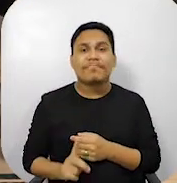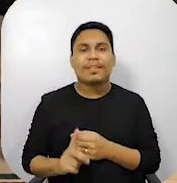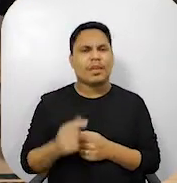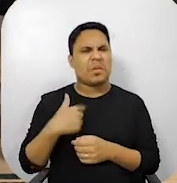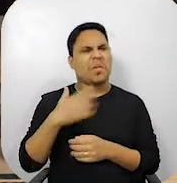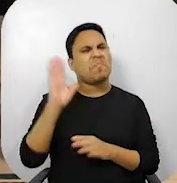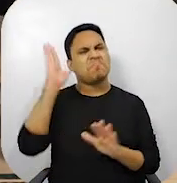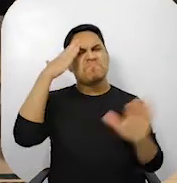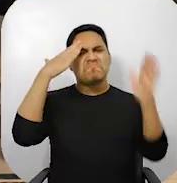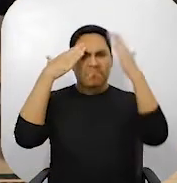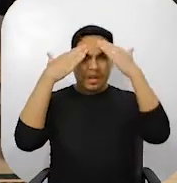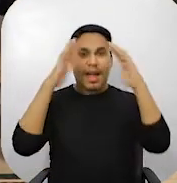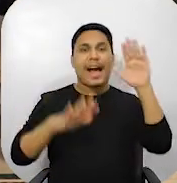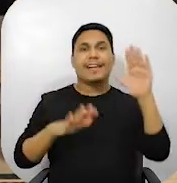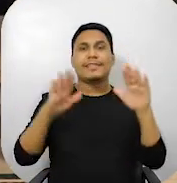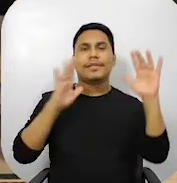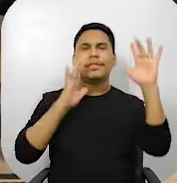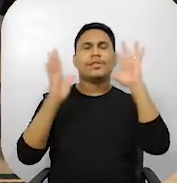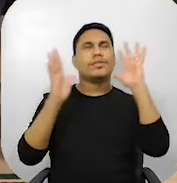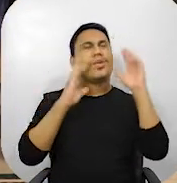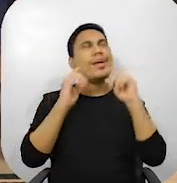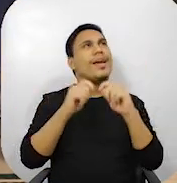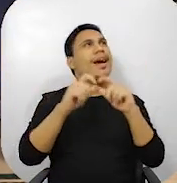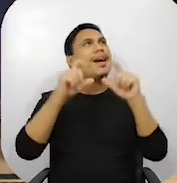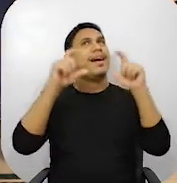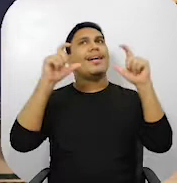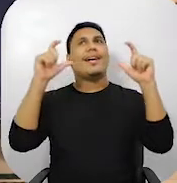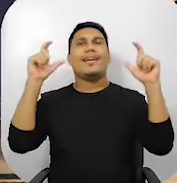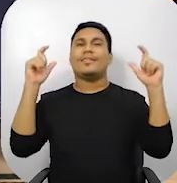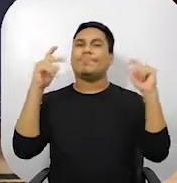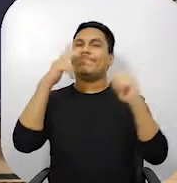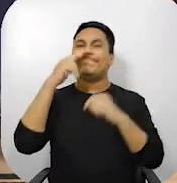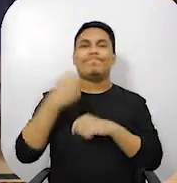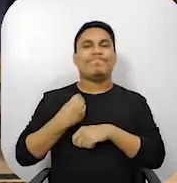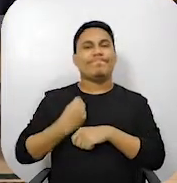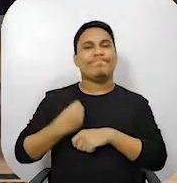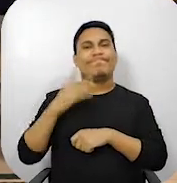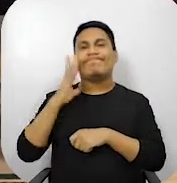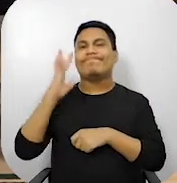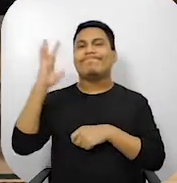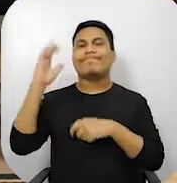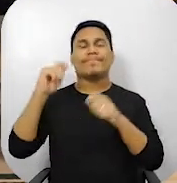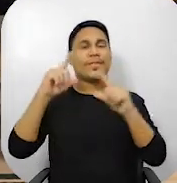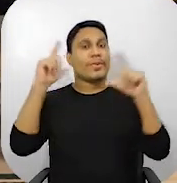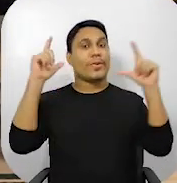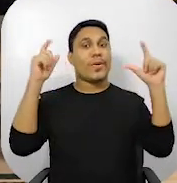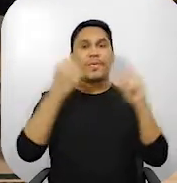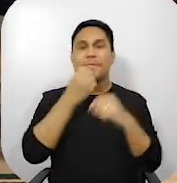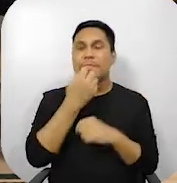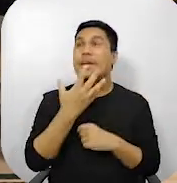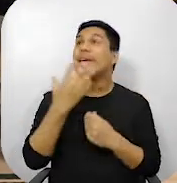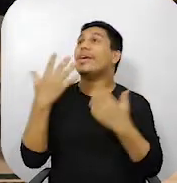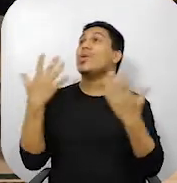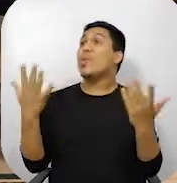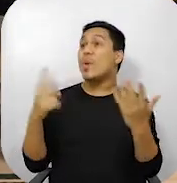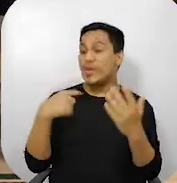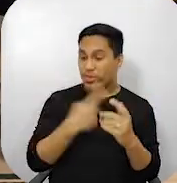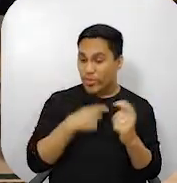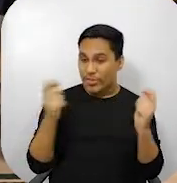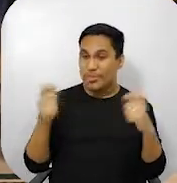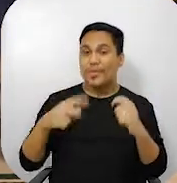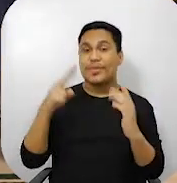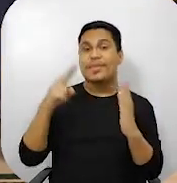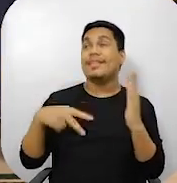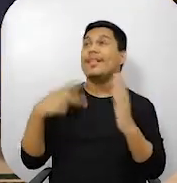você acorda às vezes né sabe assim você vive uma realidade que se acorda bem E quando é que a gente vai poder ler essas